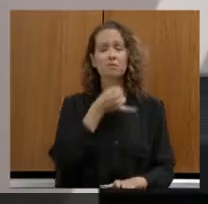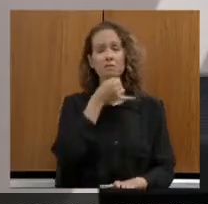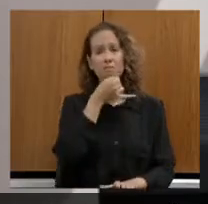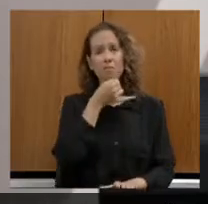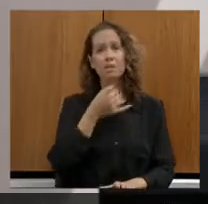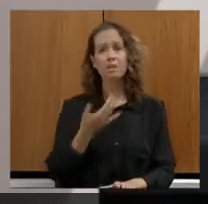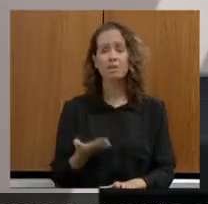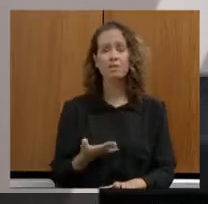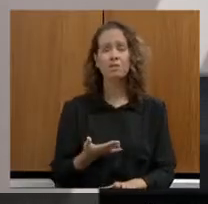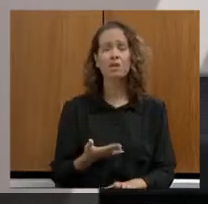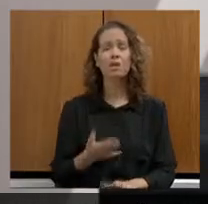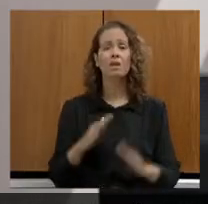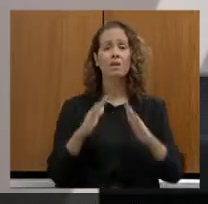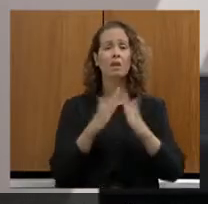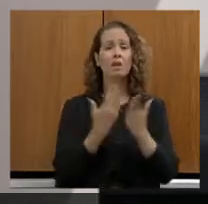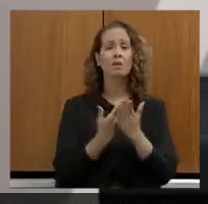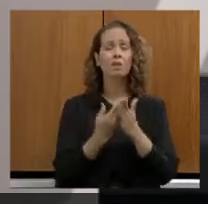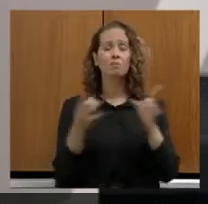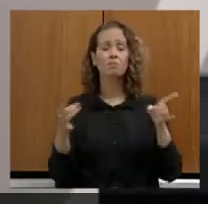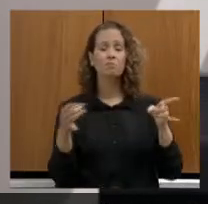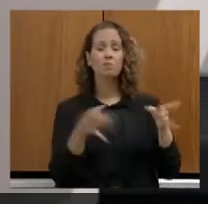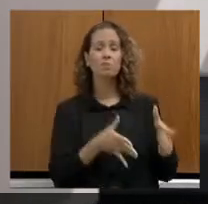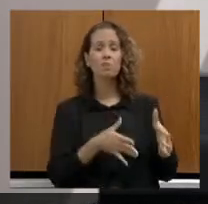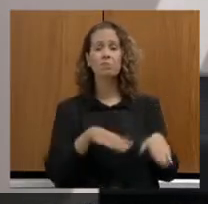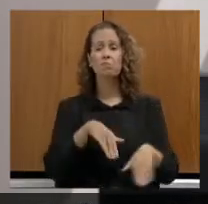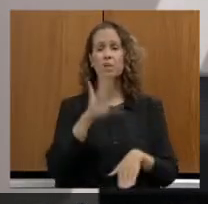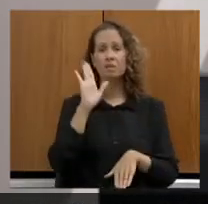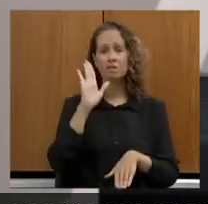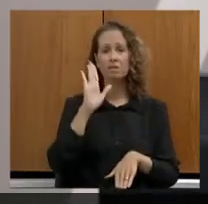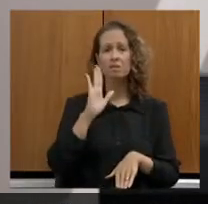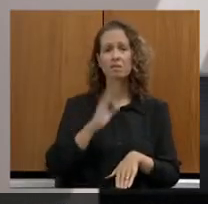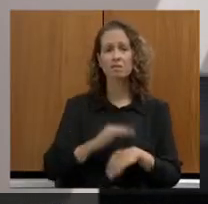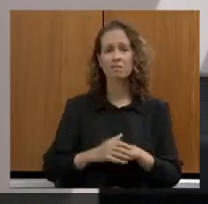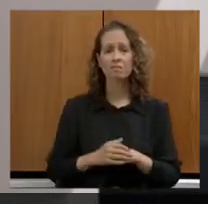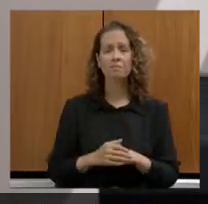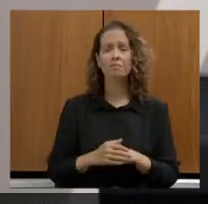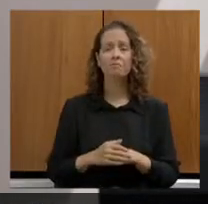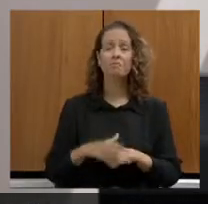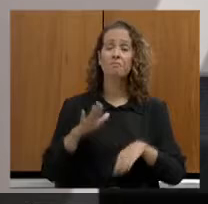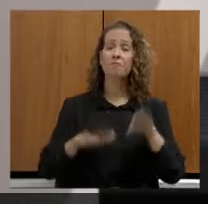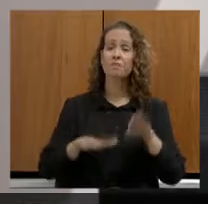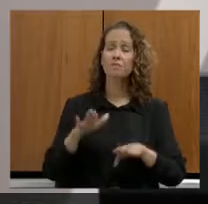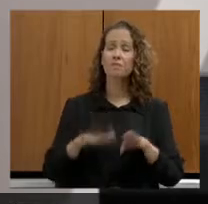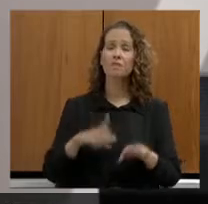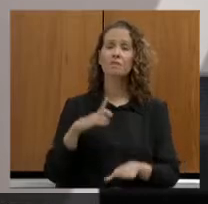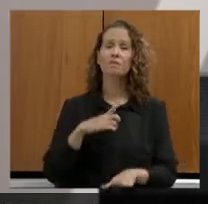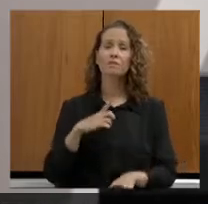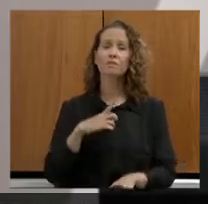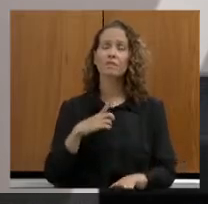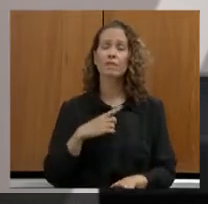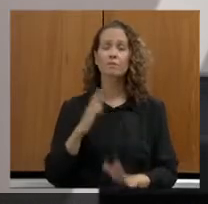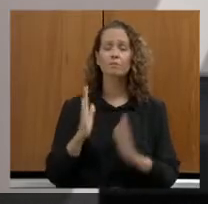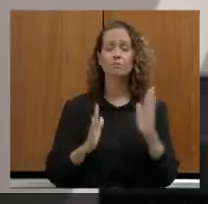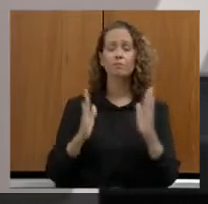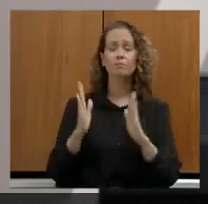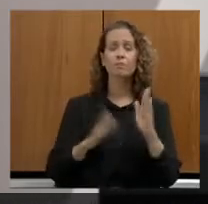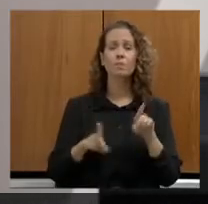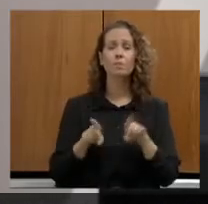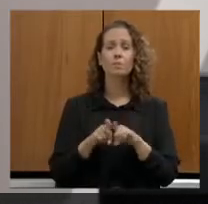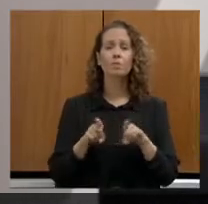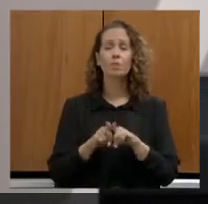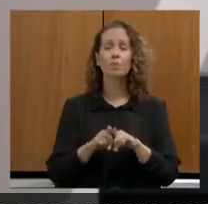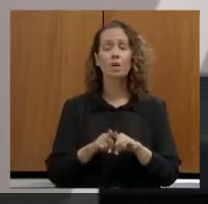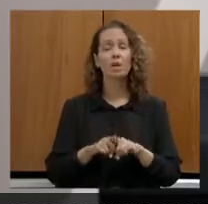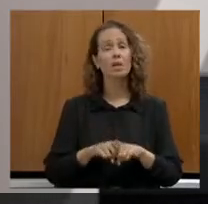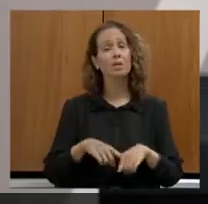que vai aumentar evasão escolar e talvez a gente vai ter no Médio prazo o acréscimo